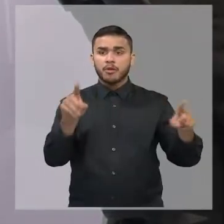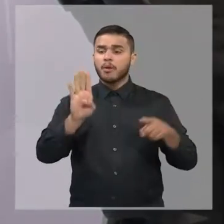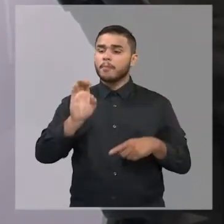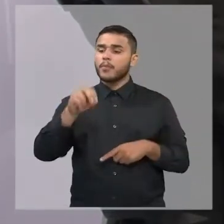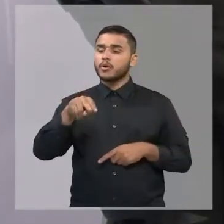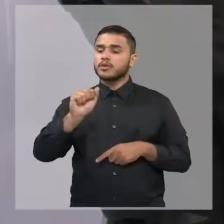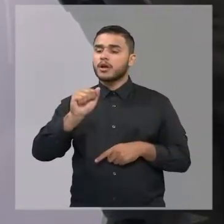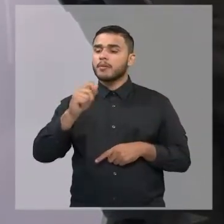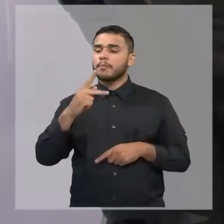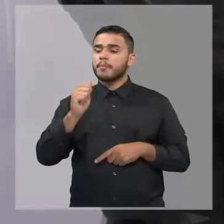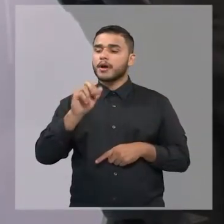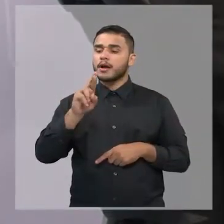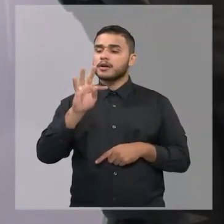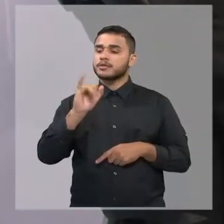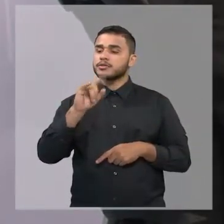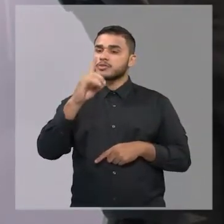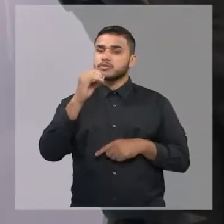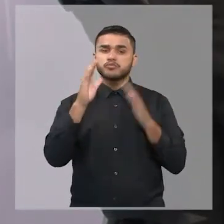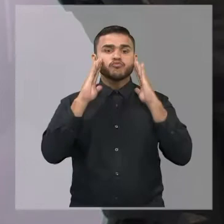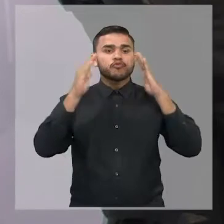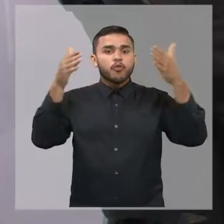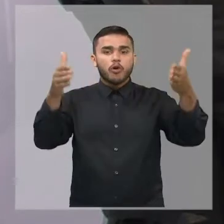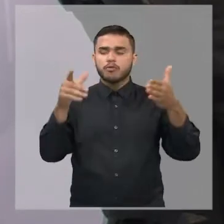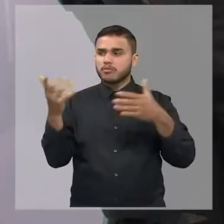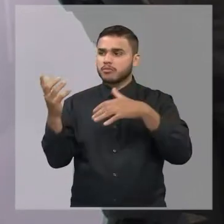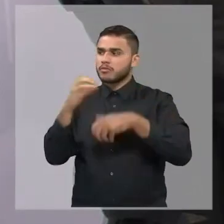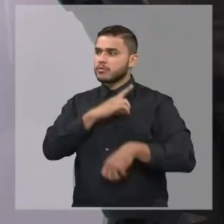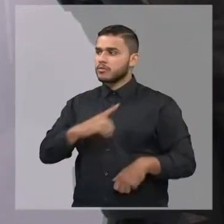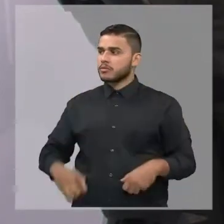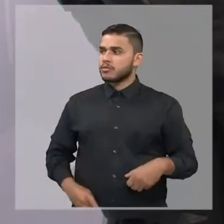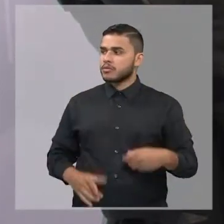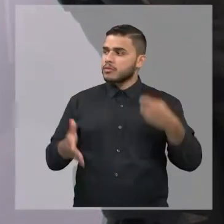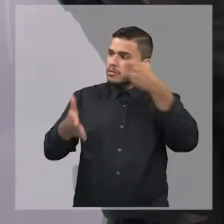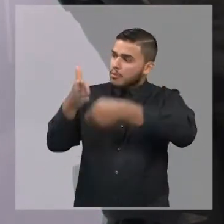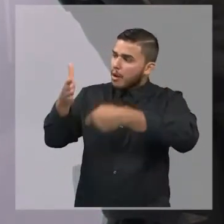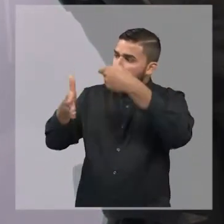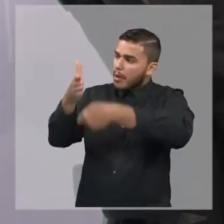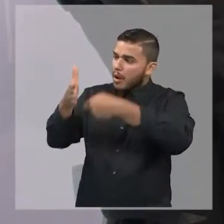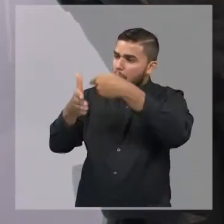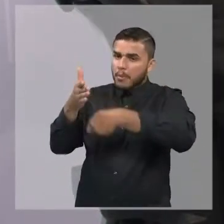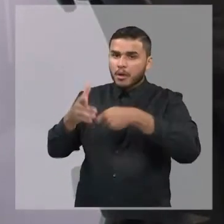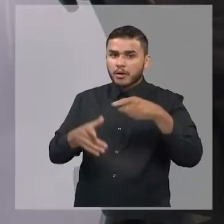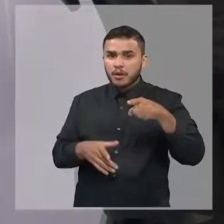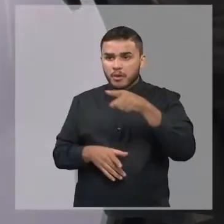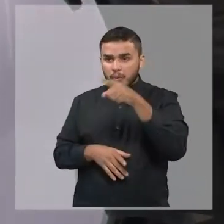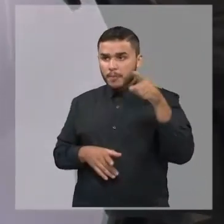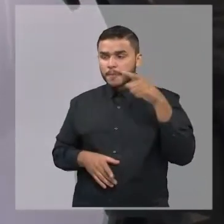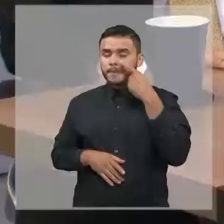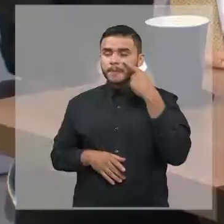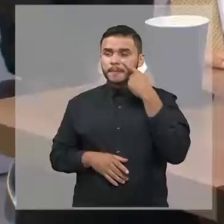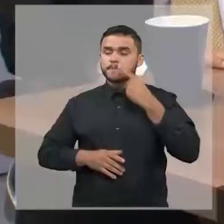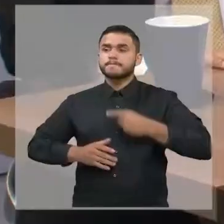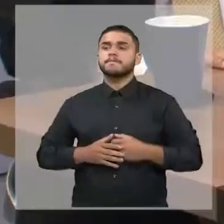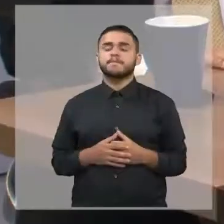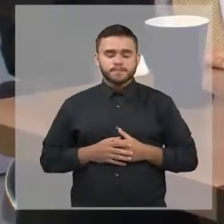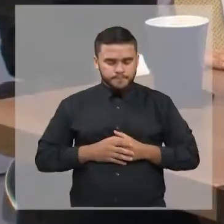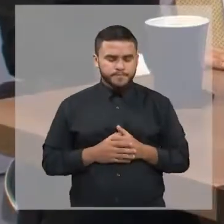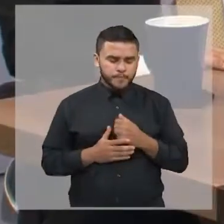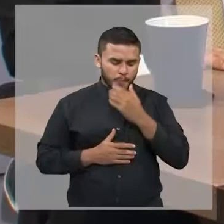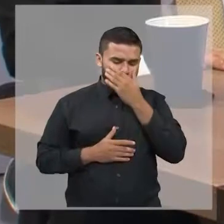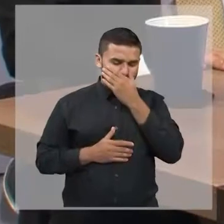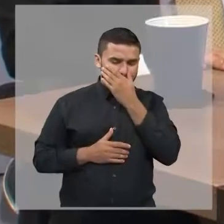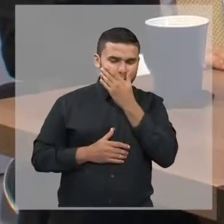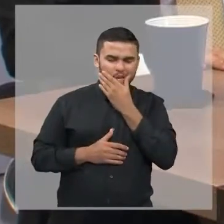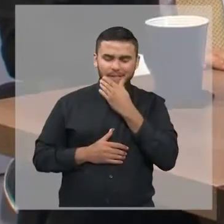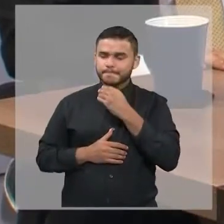bonapartismo, não foi nesse sentido. Talvez, né? Diretamente sem o Congresso. Não, pressionando o Congresso. Não é sem o Congresso. Porque ele mandou a PEC para o Mandando pressionar. Mas eu